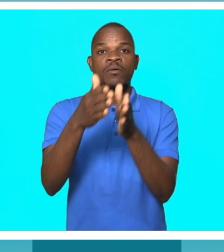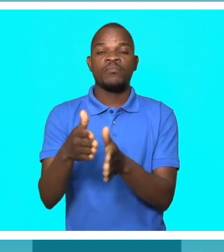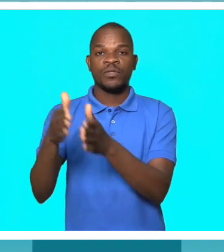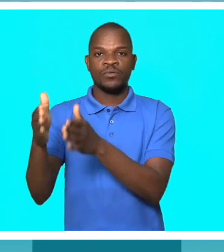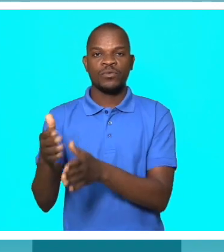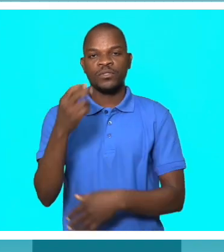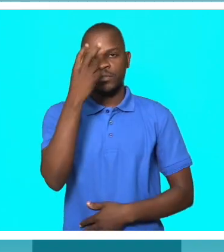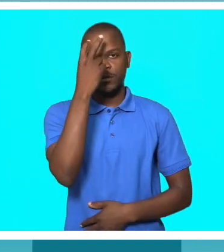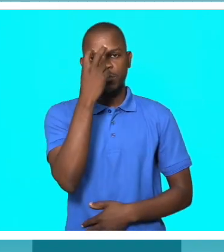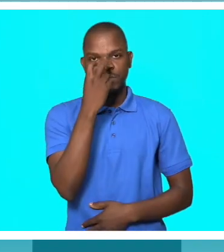visual. então olá. E E